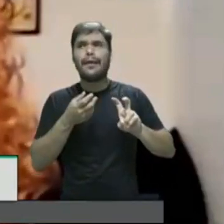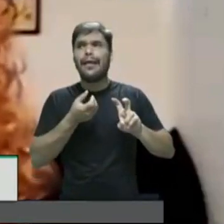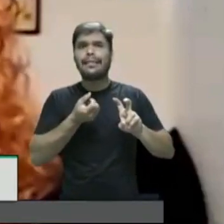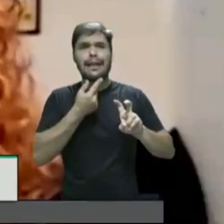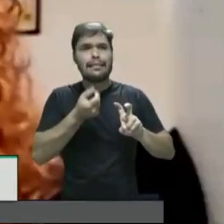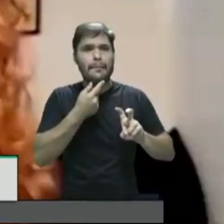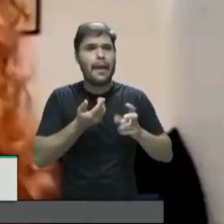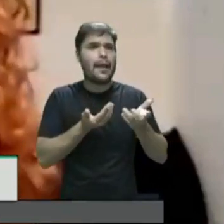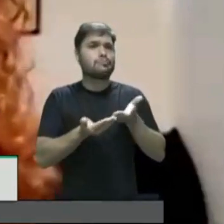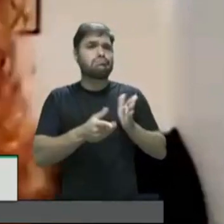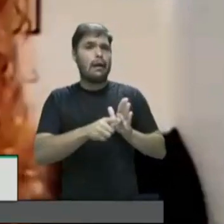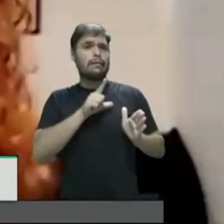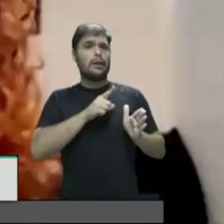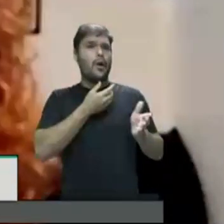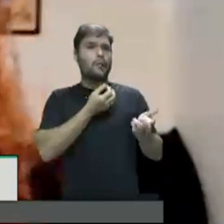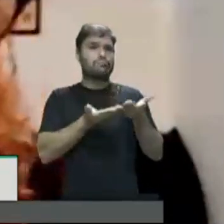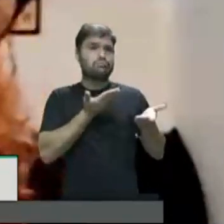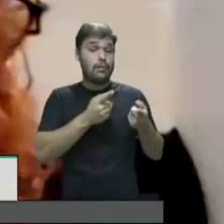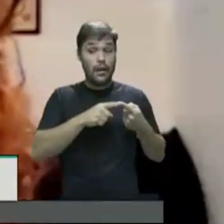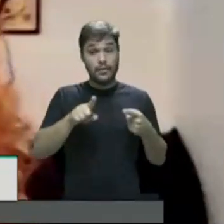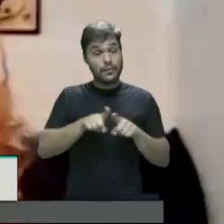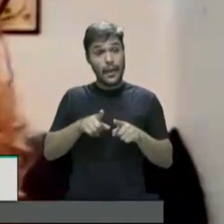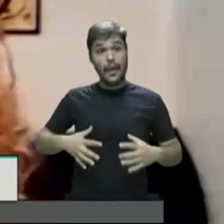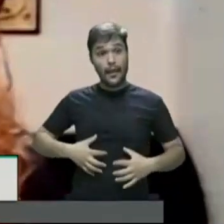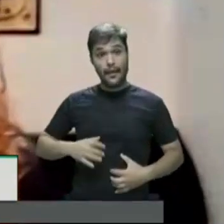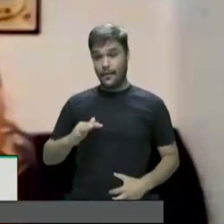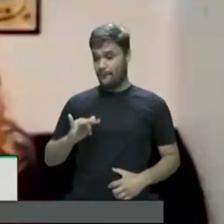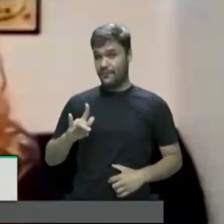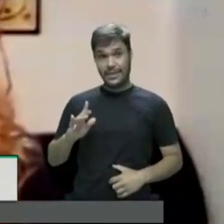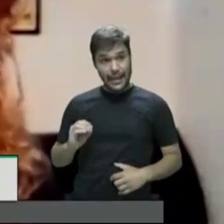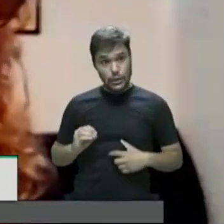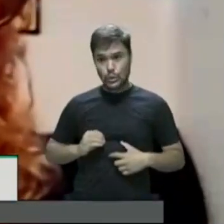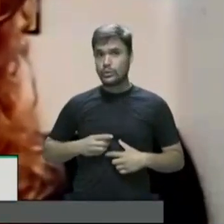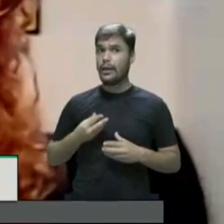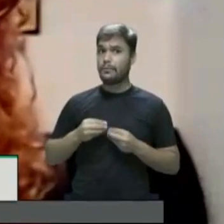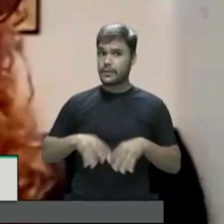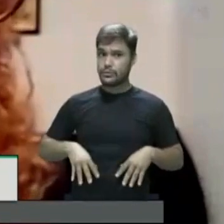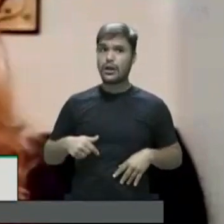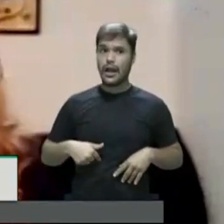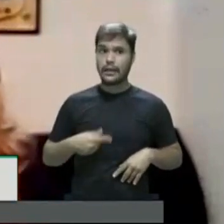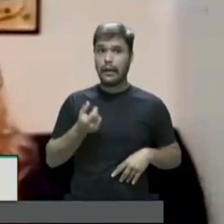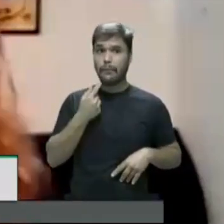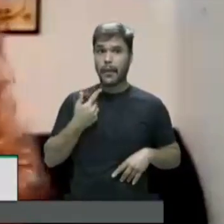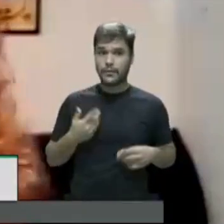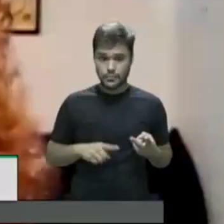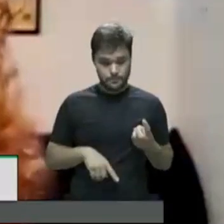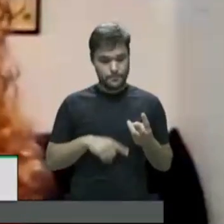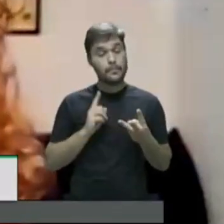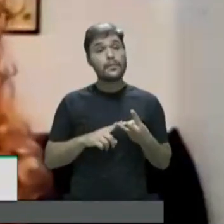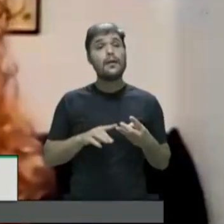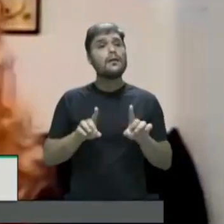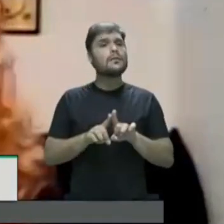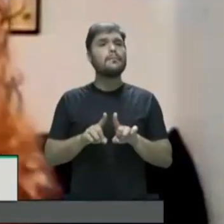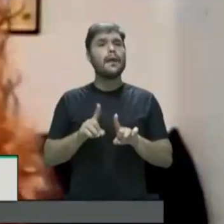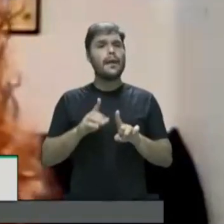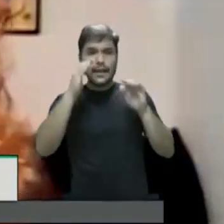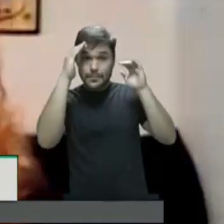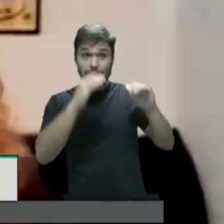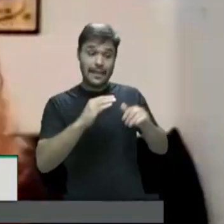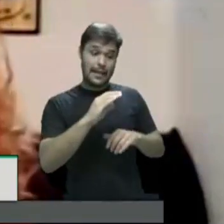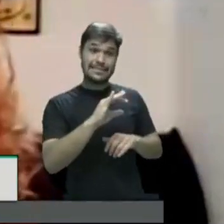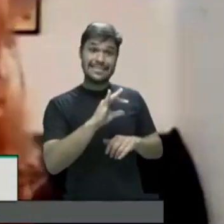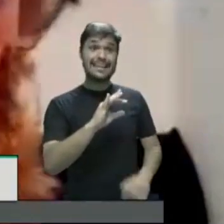eficaz e está levando a transplantes de fígado e agressões e efeitos colaterais. Em terceiro lugar, de fato, seguir a ciência à